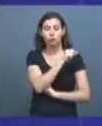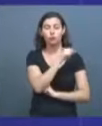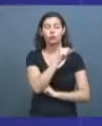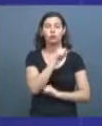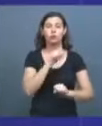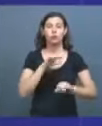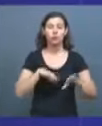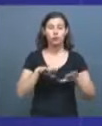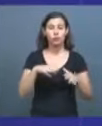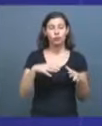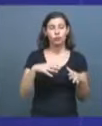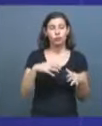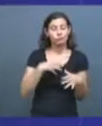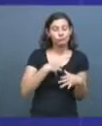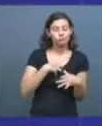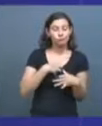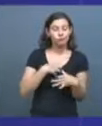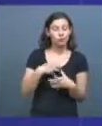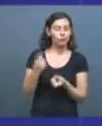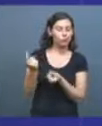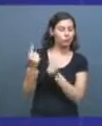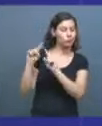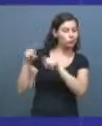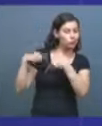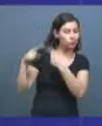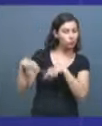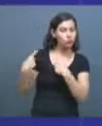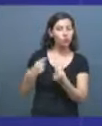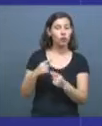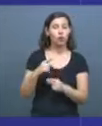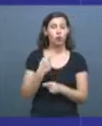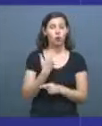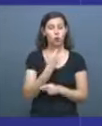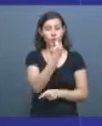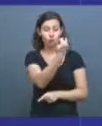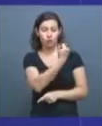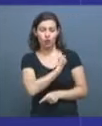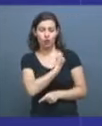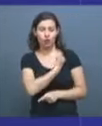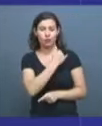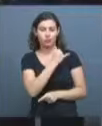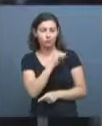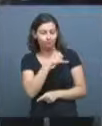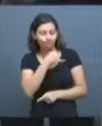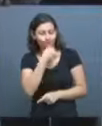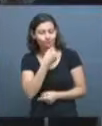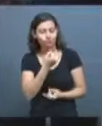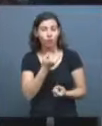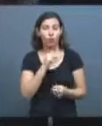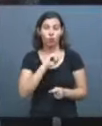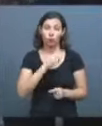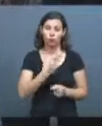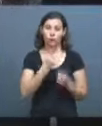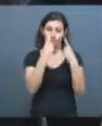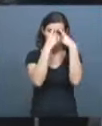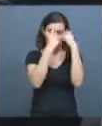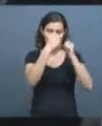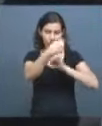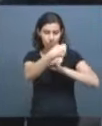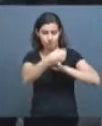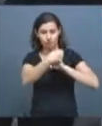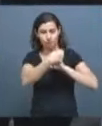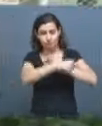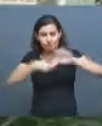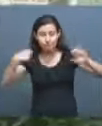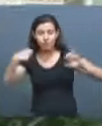quando a gente se sente pressionado, recebe uma notícia ruim ou sofre violência, por exemplo. Mas quando isso acontece várias e